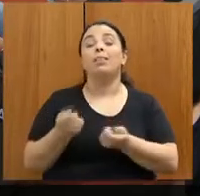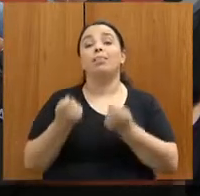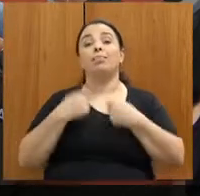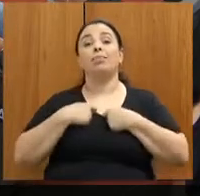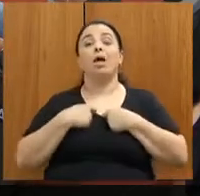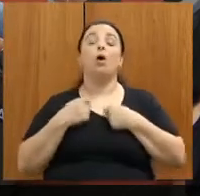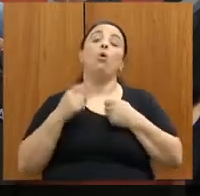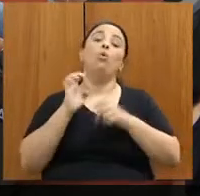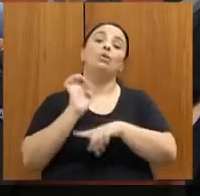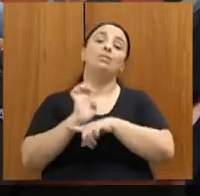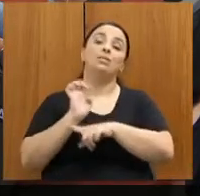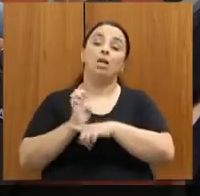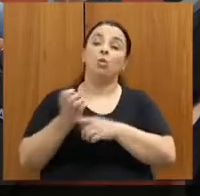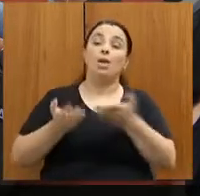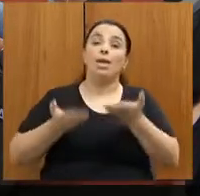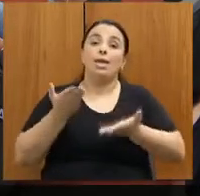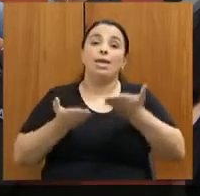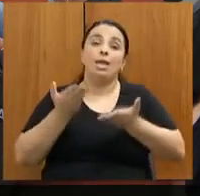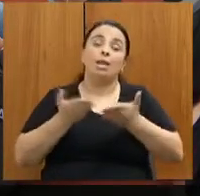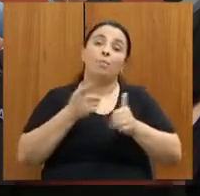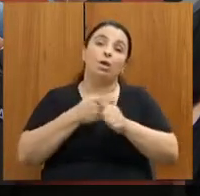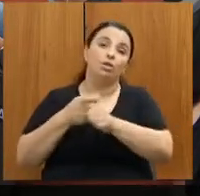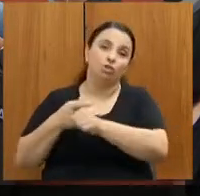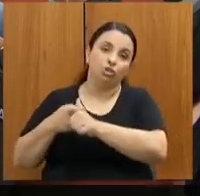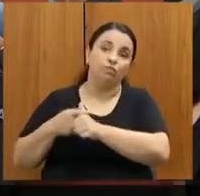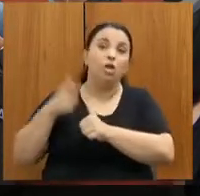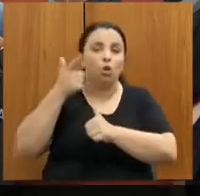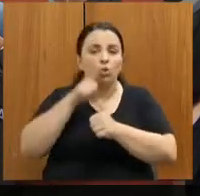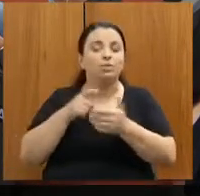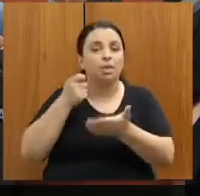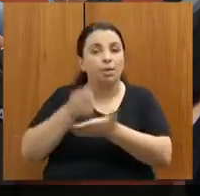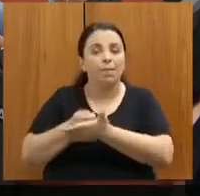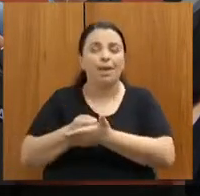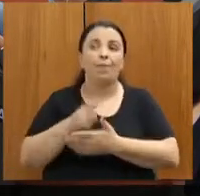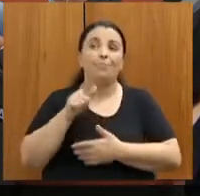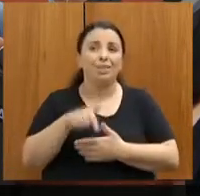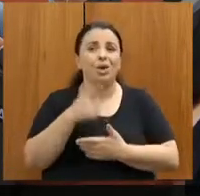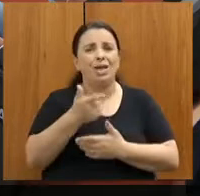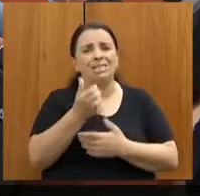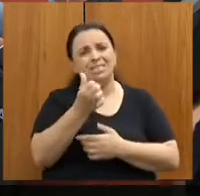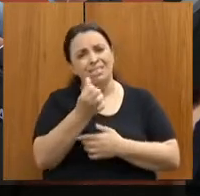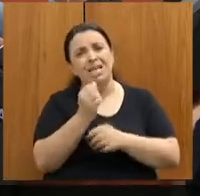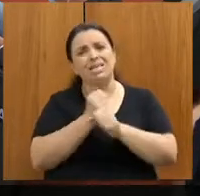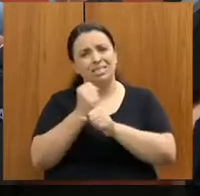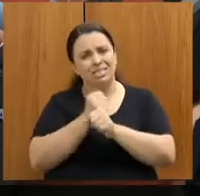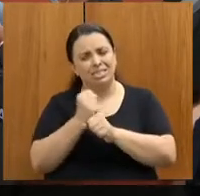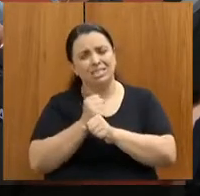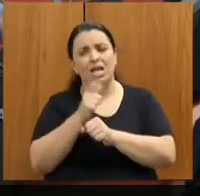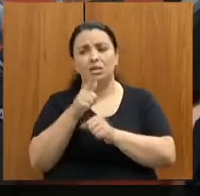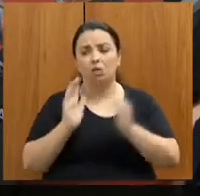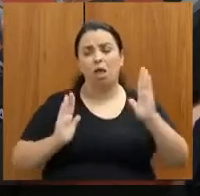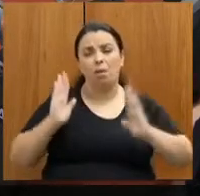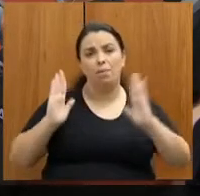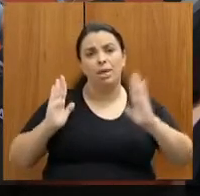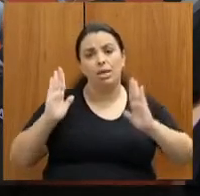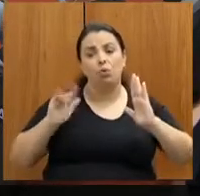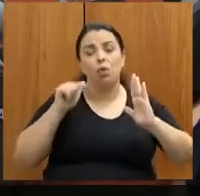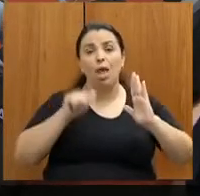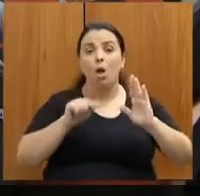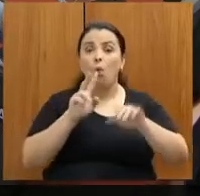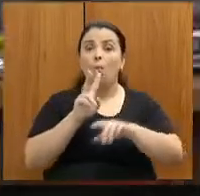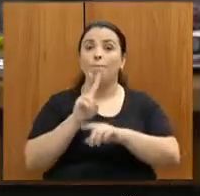conseguisse pagar o estado na realidade é essa é uma necessidade os seis anos na realidade é uma necessidade de o estado se